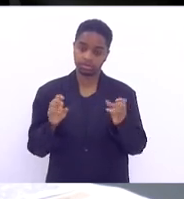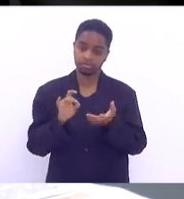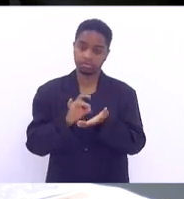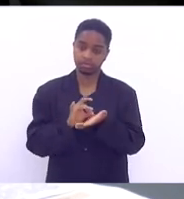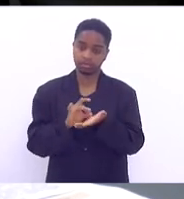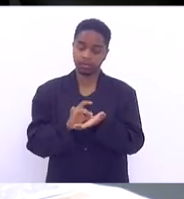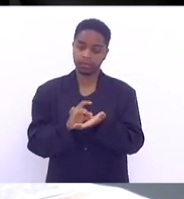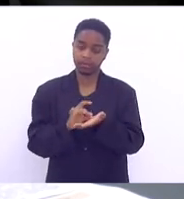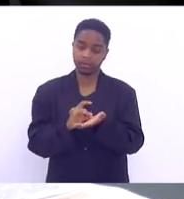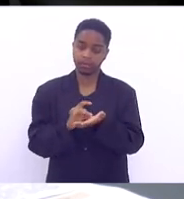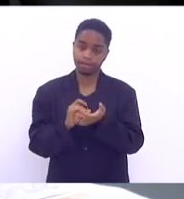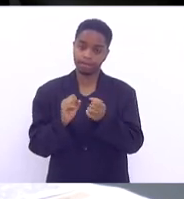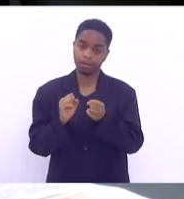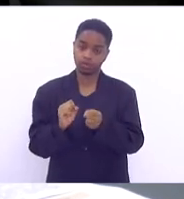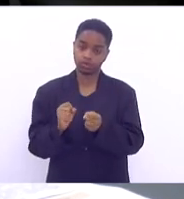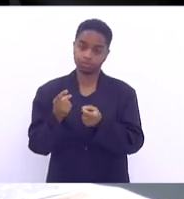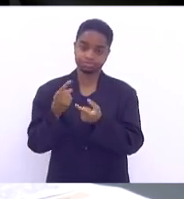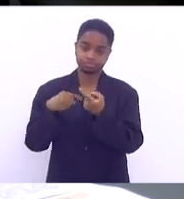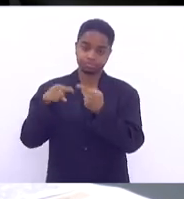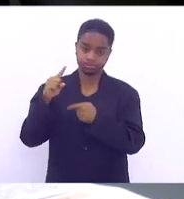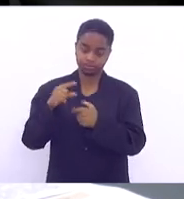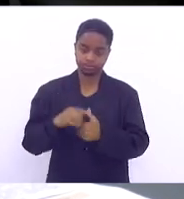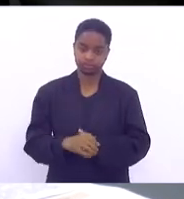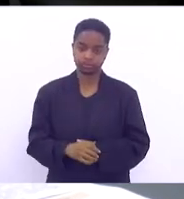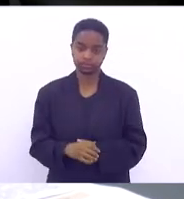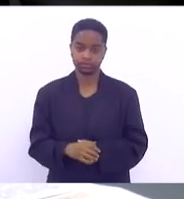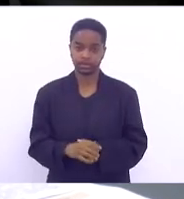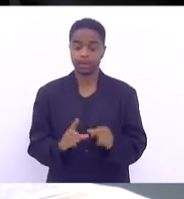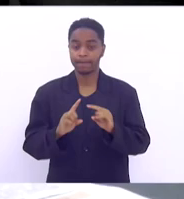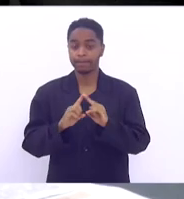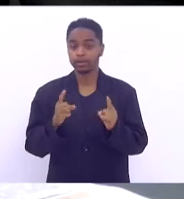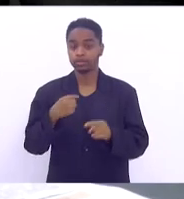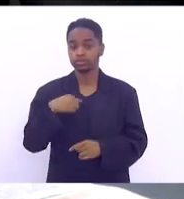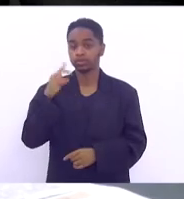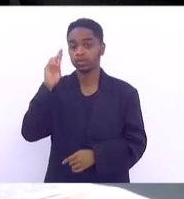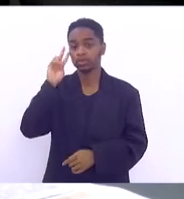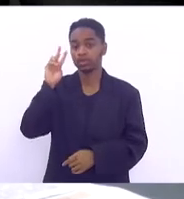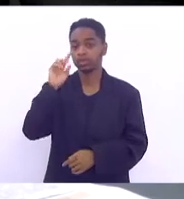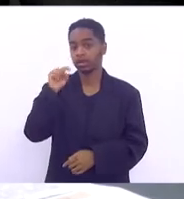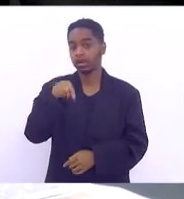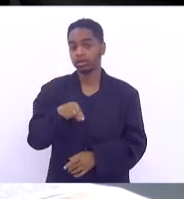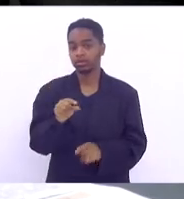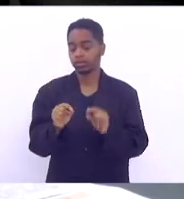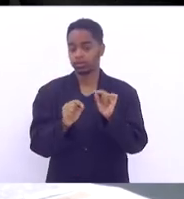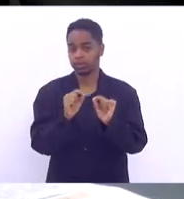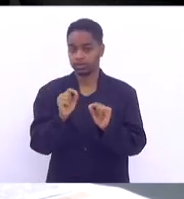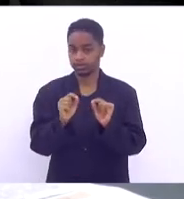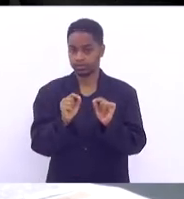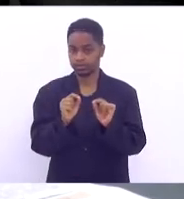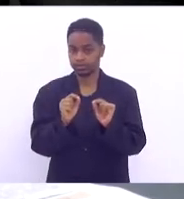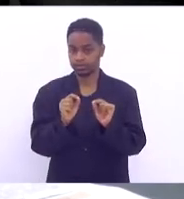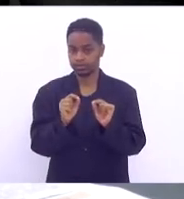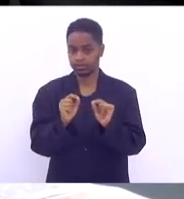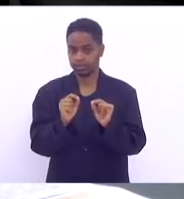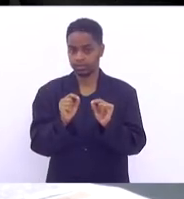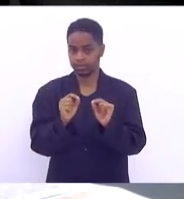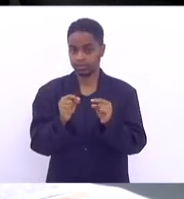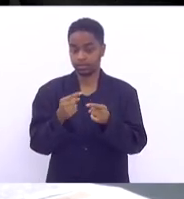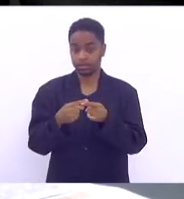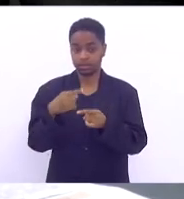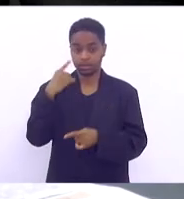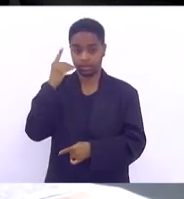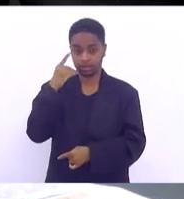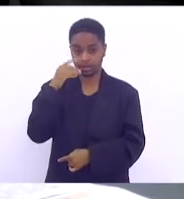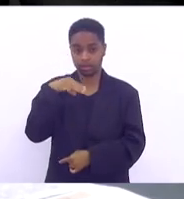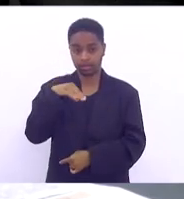fato, superada. O que me vem aqui à memória, senhor presidente, e o deputado Carlos Mink